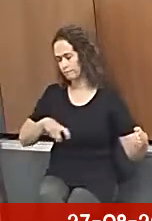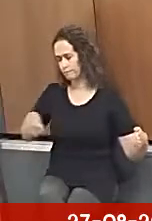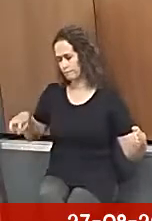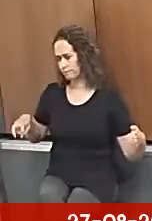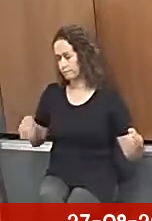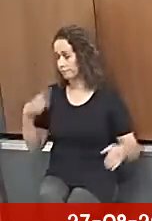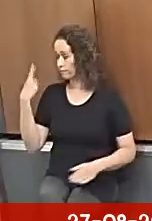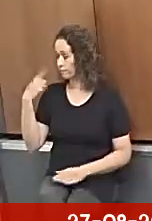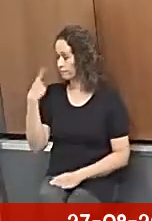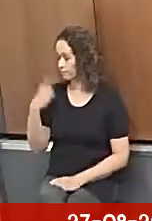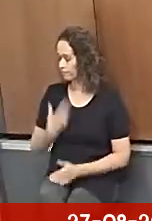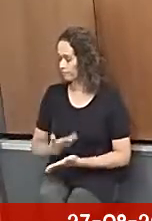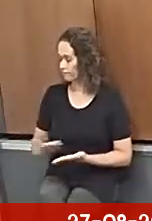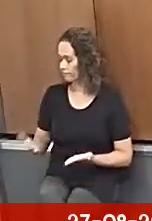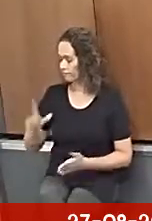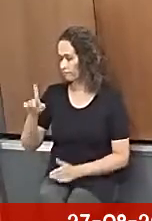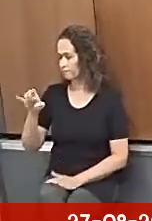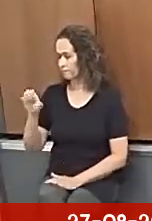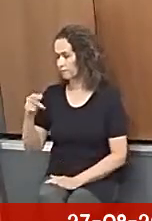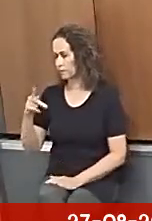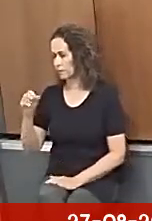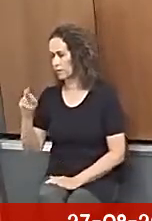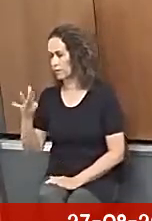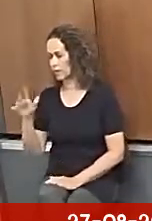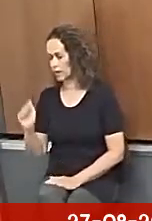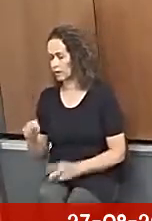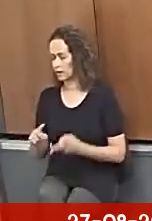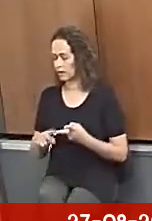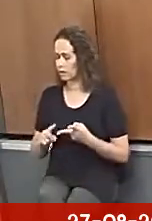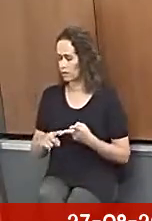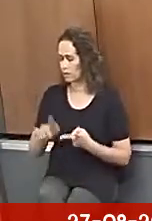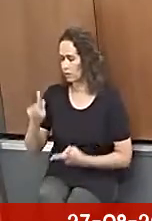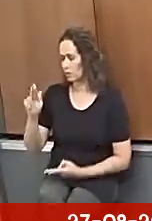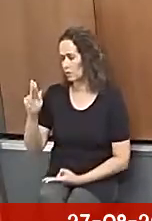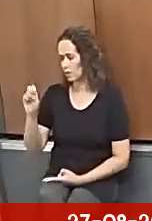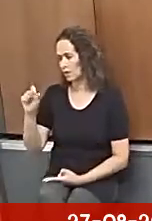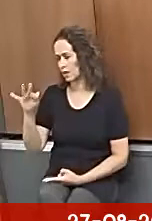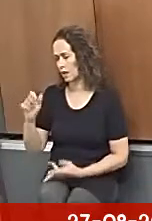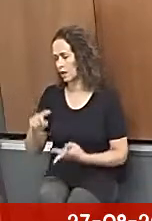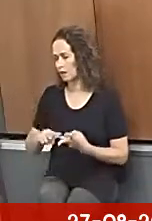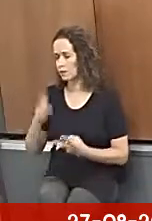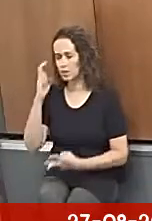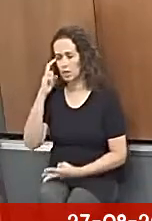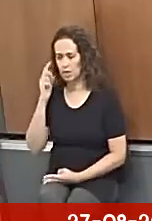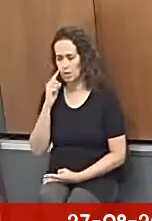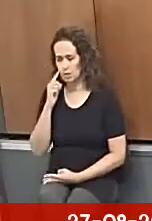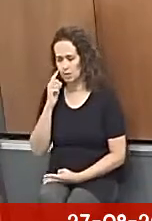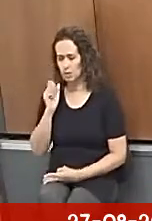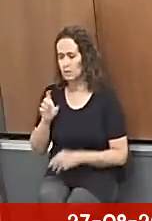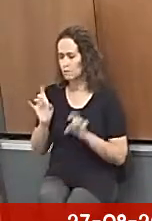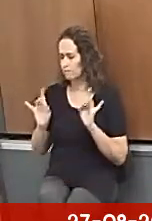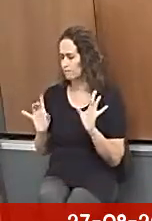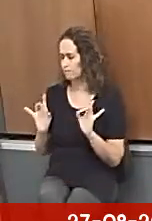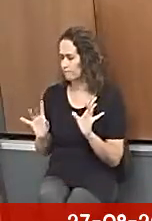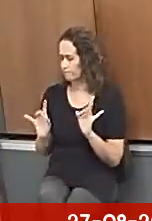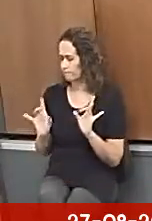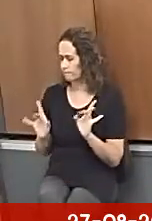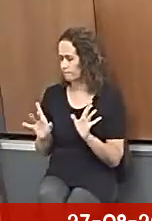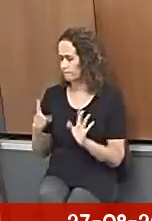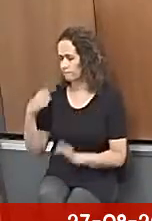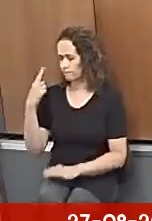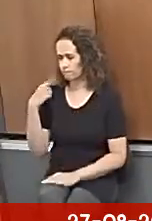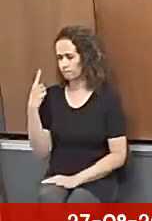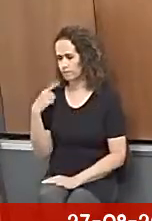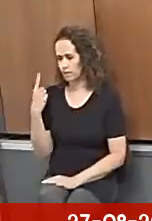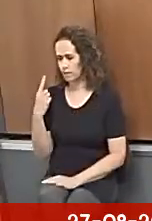deputados newt portela o deputado que estava lá andares deputado josé guilherme especialmente deputado